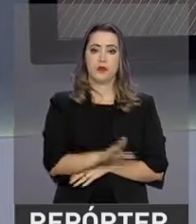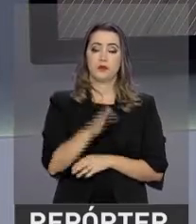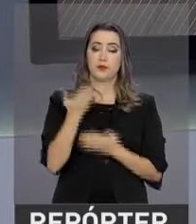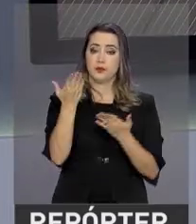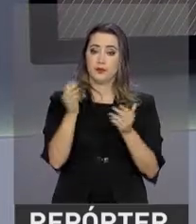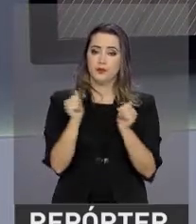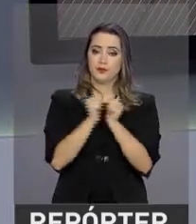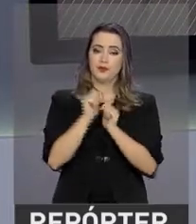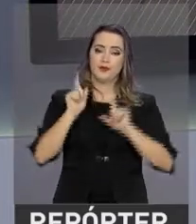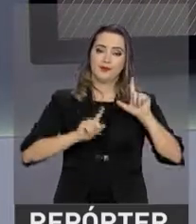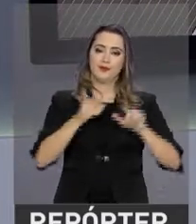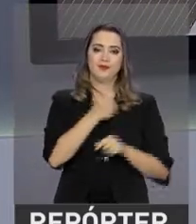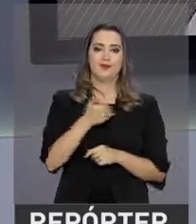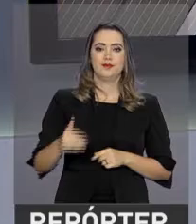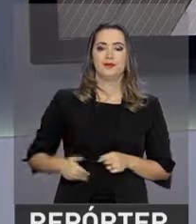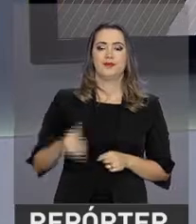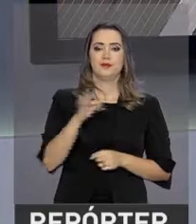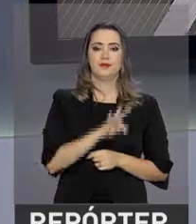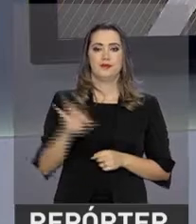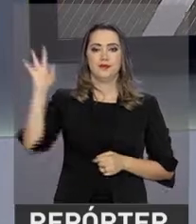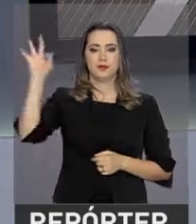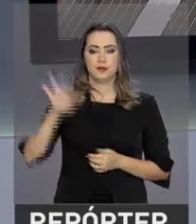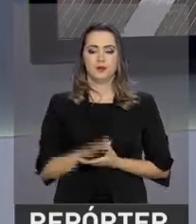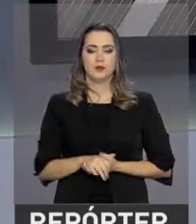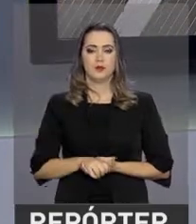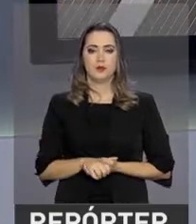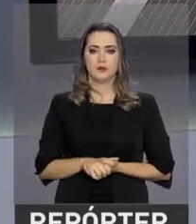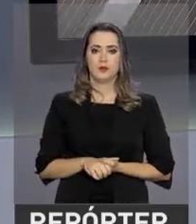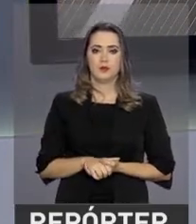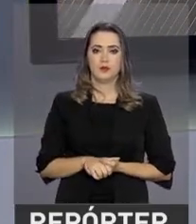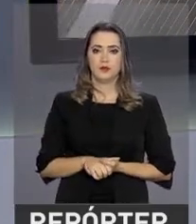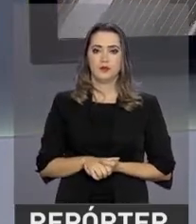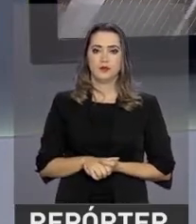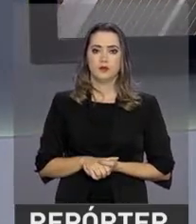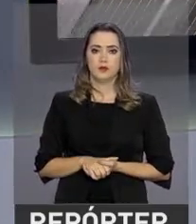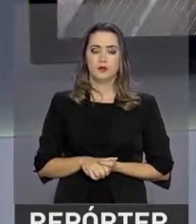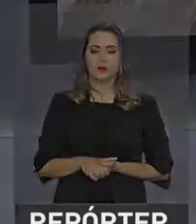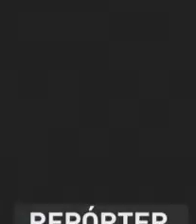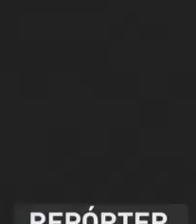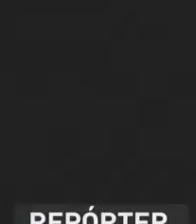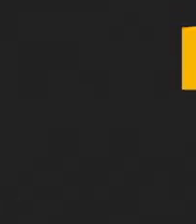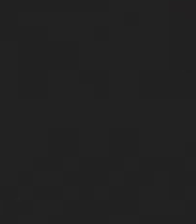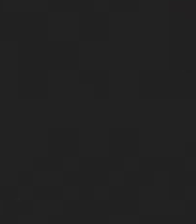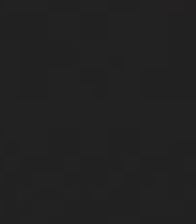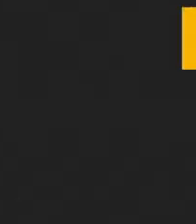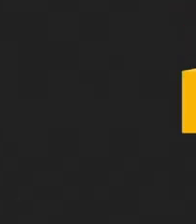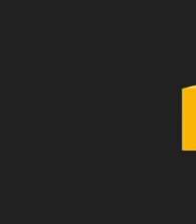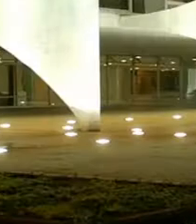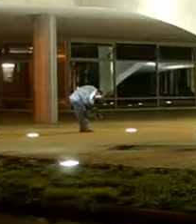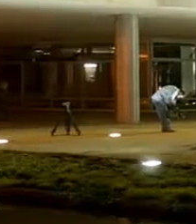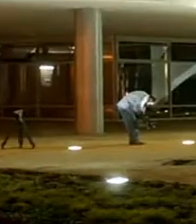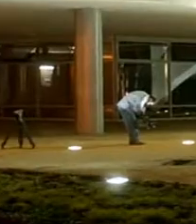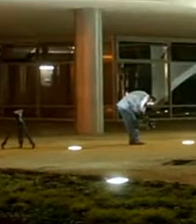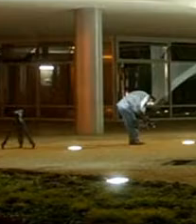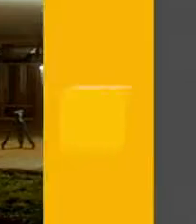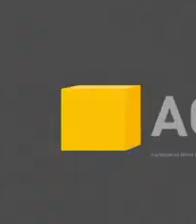tarde para você e continue com a gente aqui na NBR, a TV do Governo Federal.